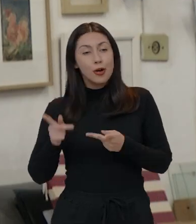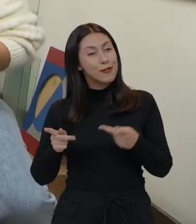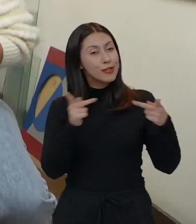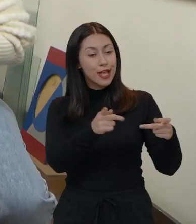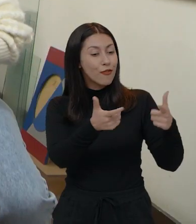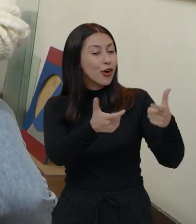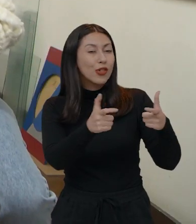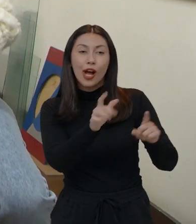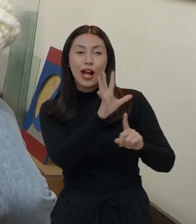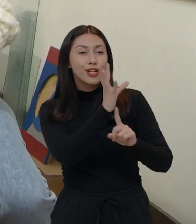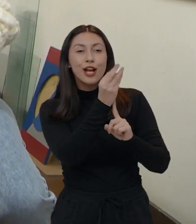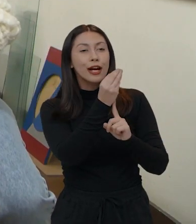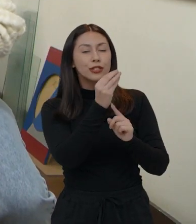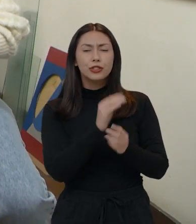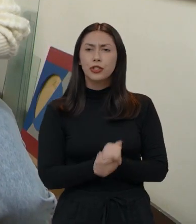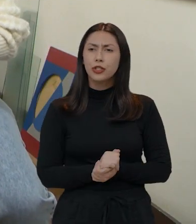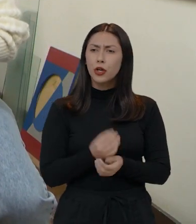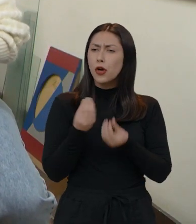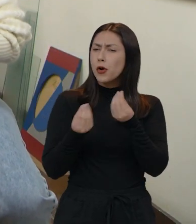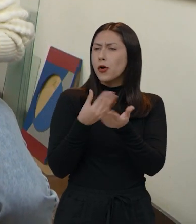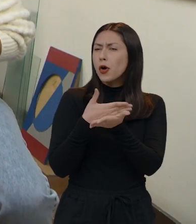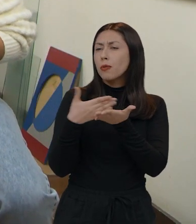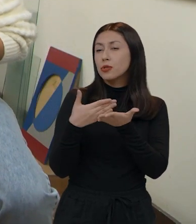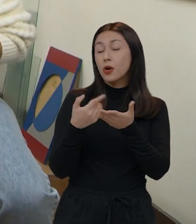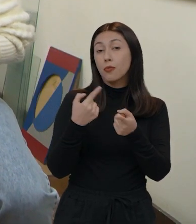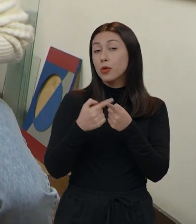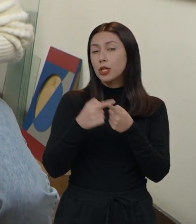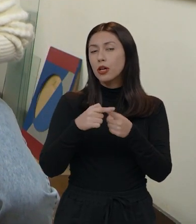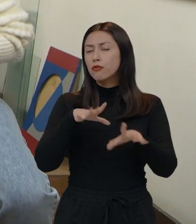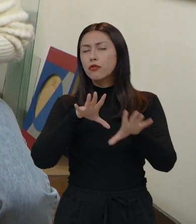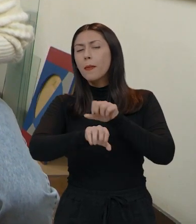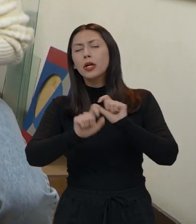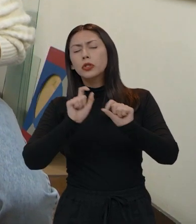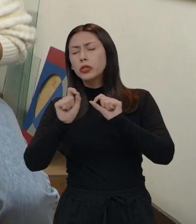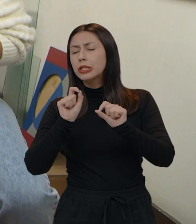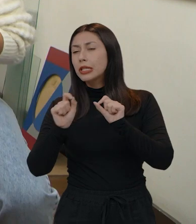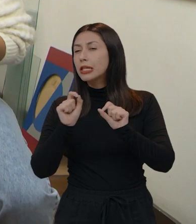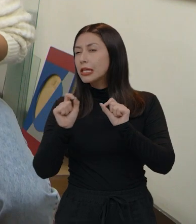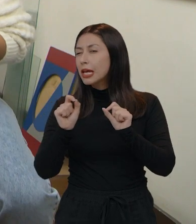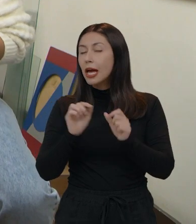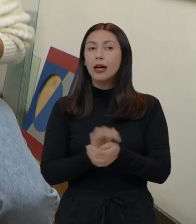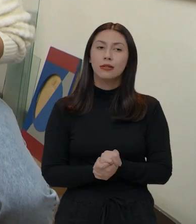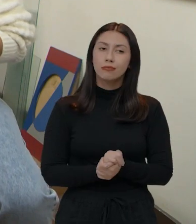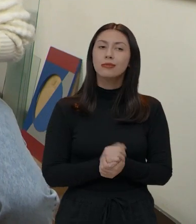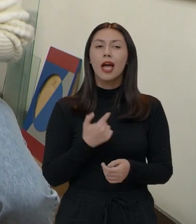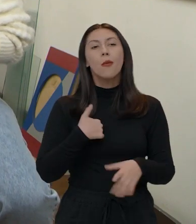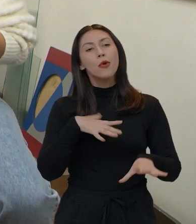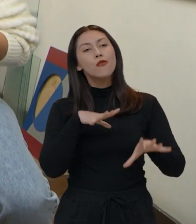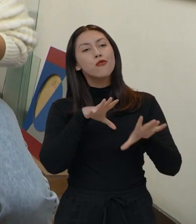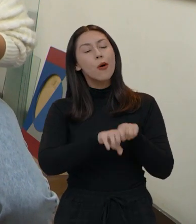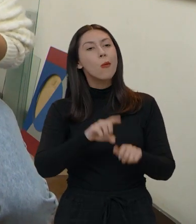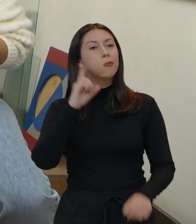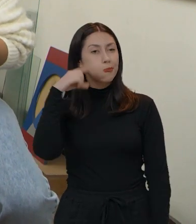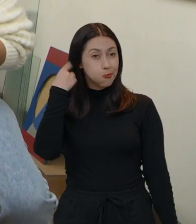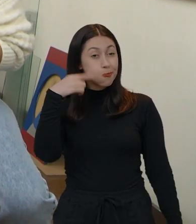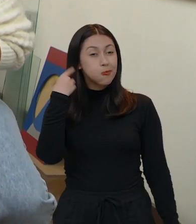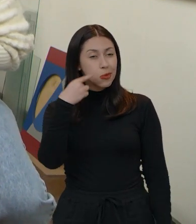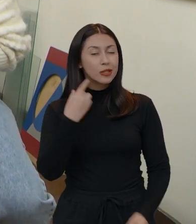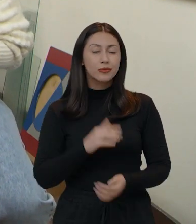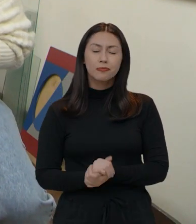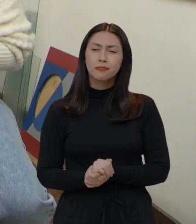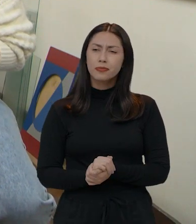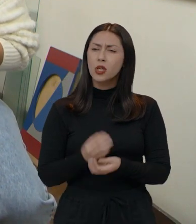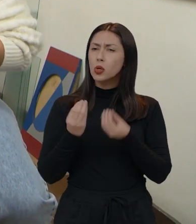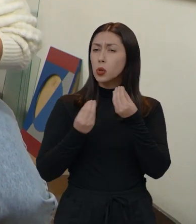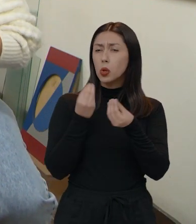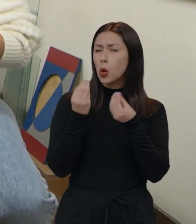ateliê de... Como que foi? Como que você começou? Porque ele é formado... Em direito. É, me formei em direito. É advogado. Mas como que foi, assim? Conta